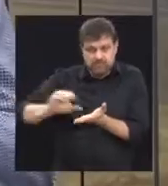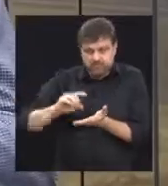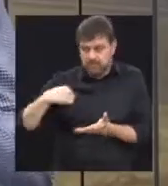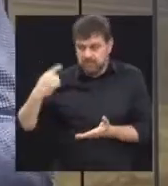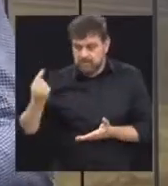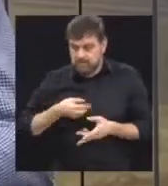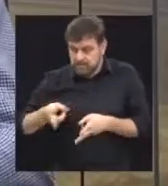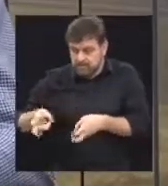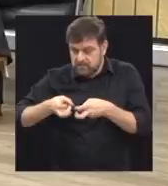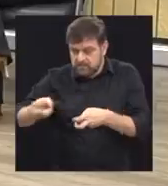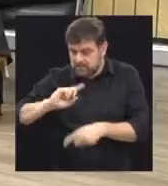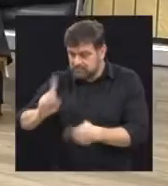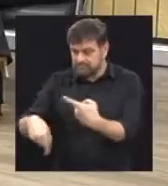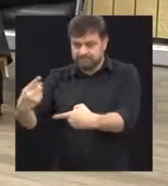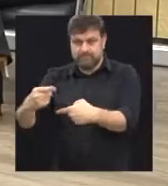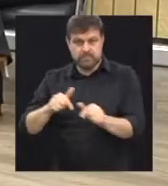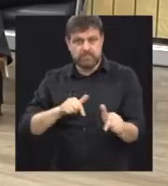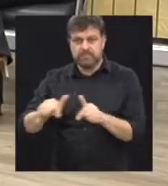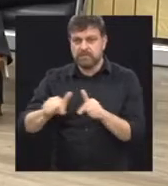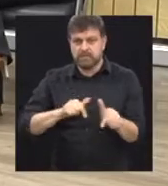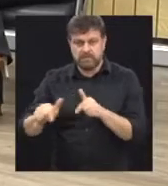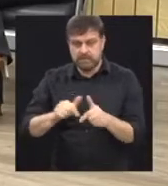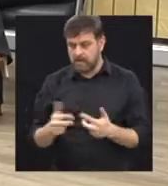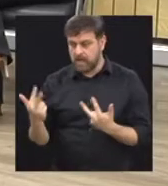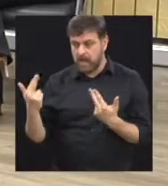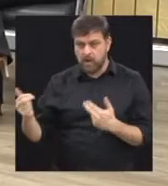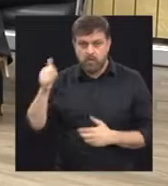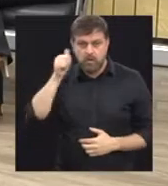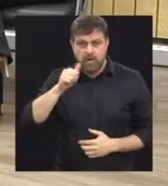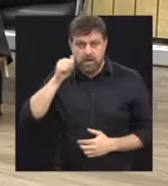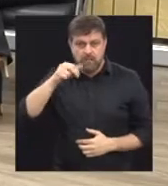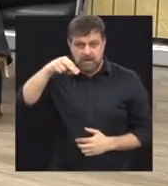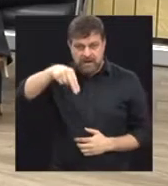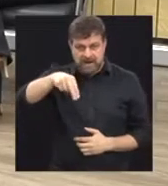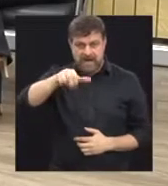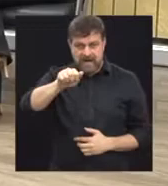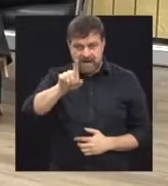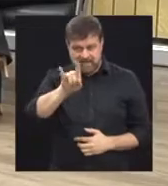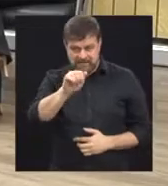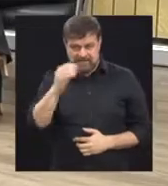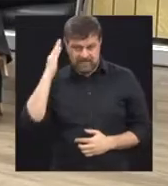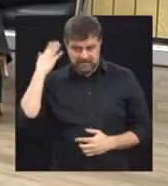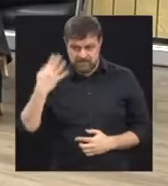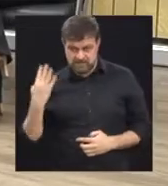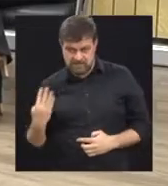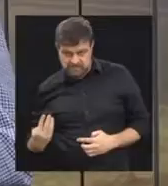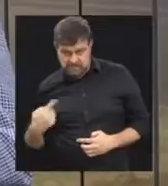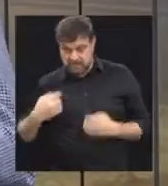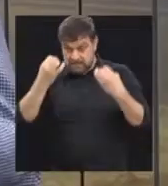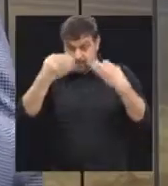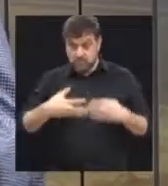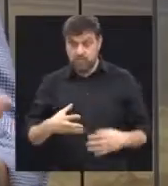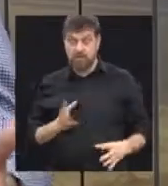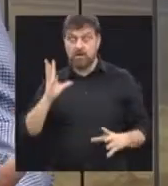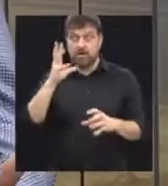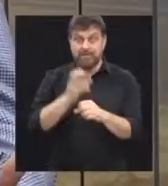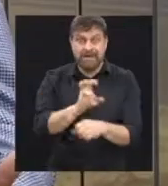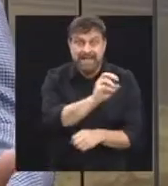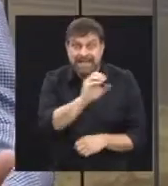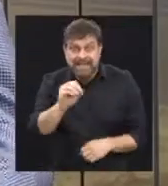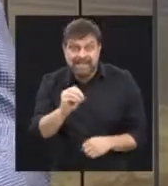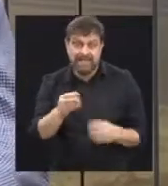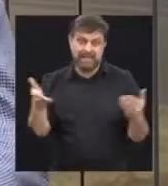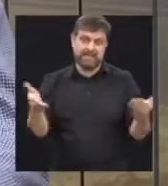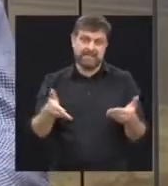vendo o resultado desse trabalho. Um trabalho, como disse a Nádia, começou com 160 crianças, hoje estamos com 500, fora os jovens que